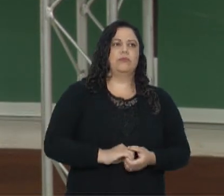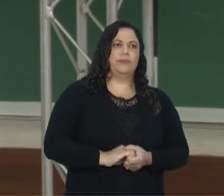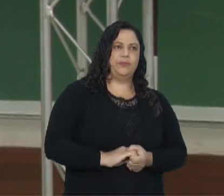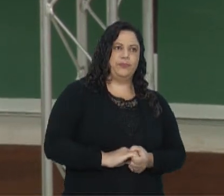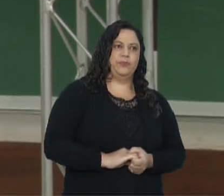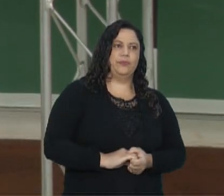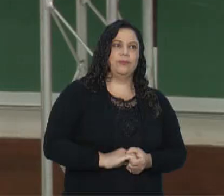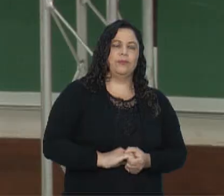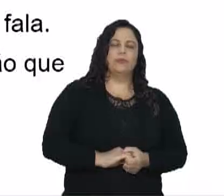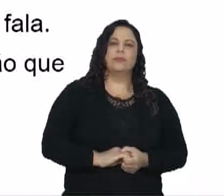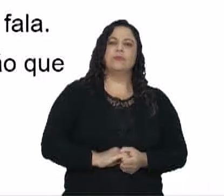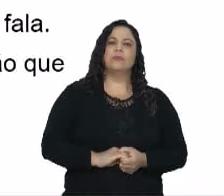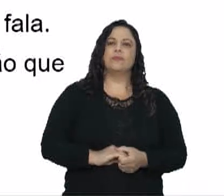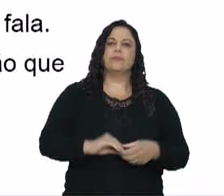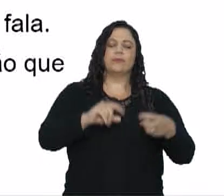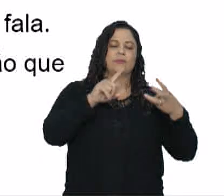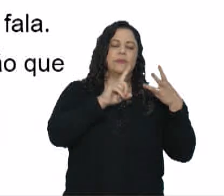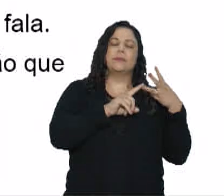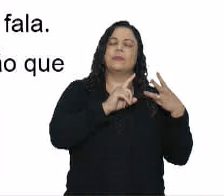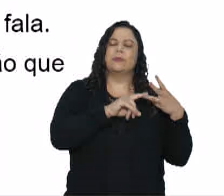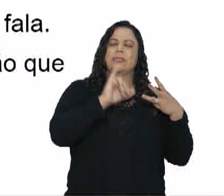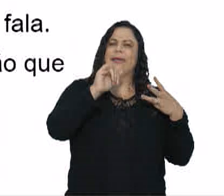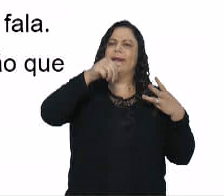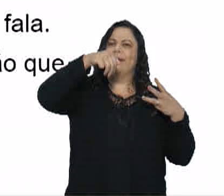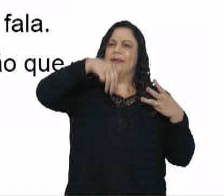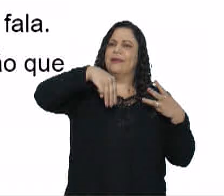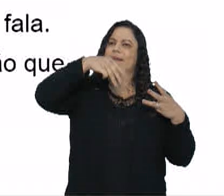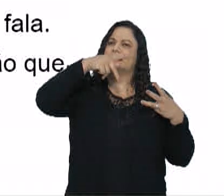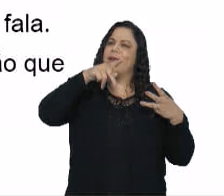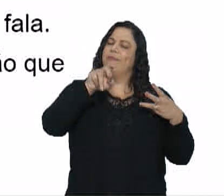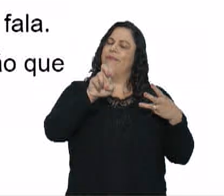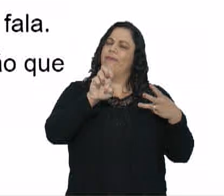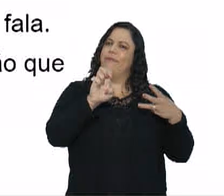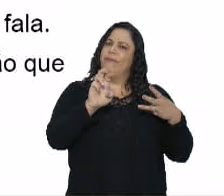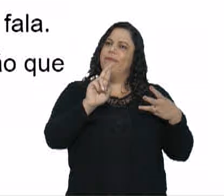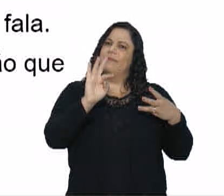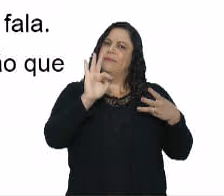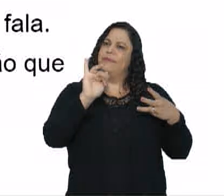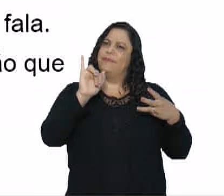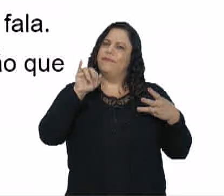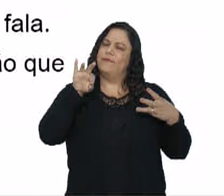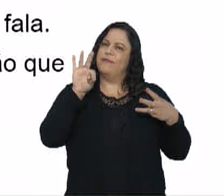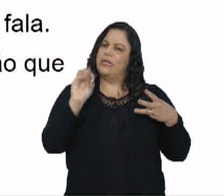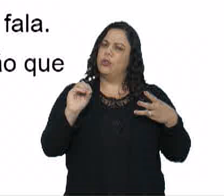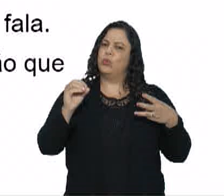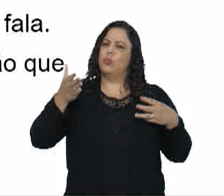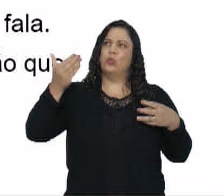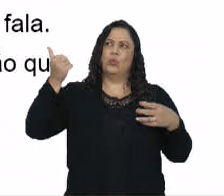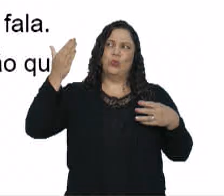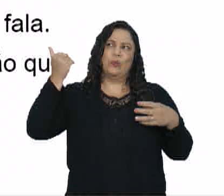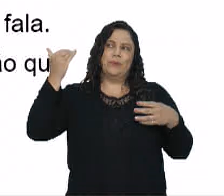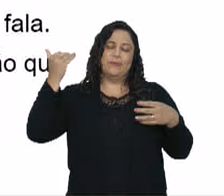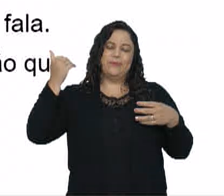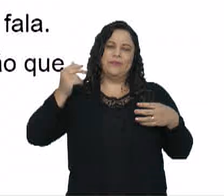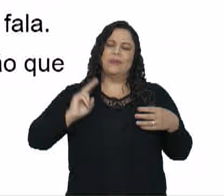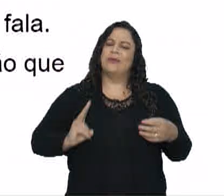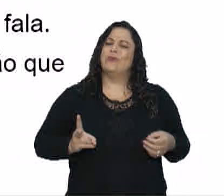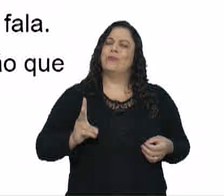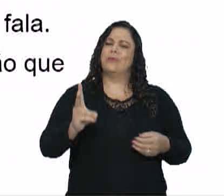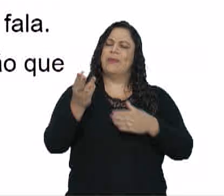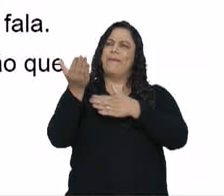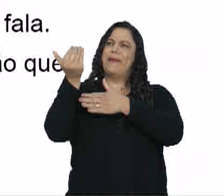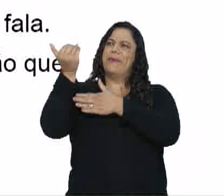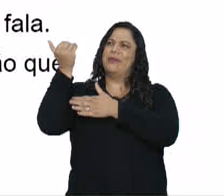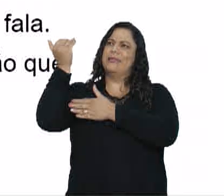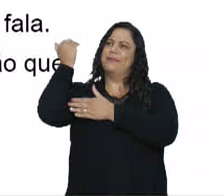também. Pretérito imperfeito, estudava, expressa uma ação contínua, ocorrendo em intervalo de